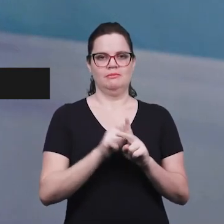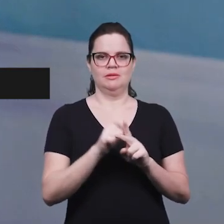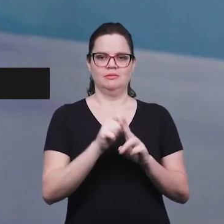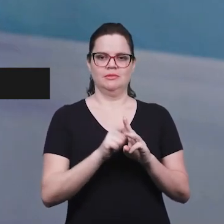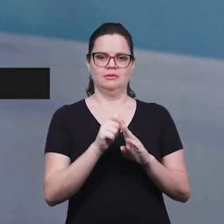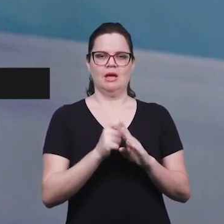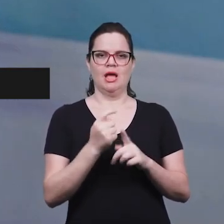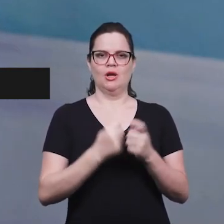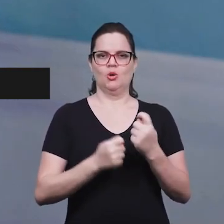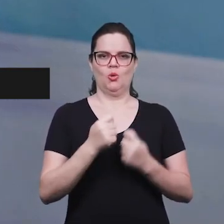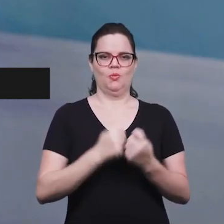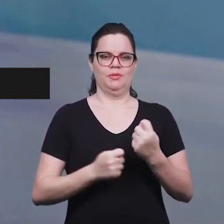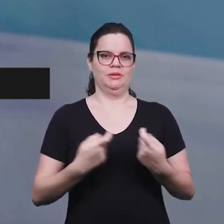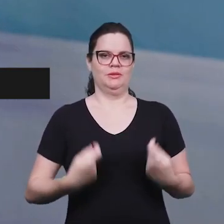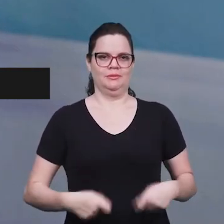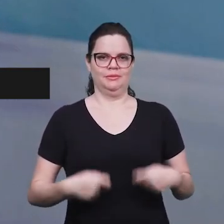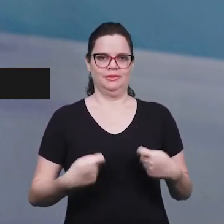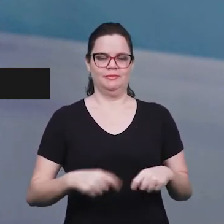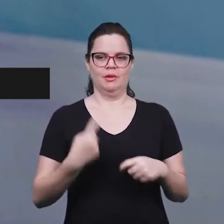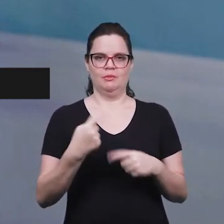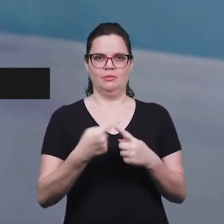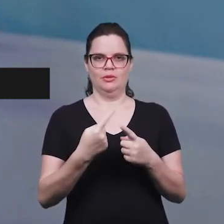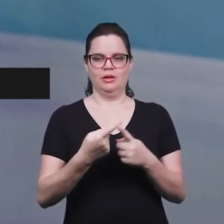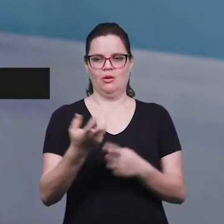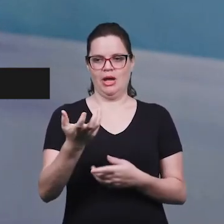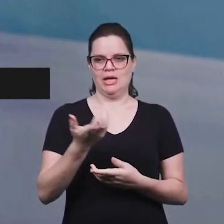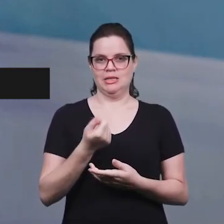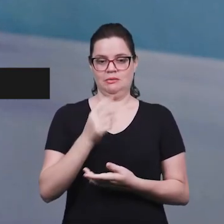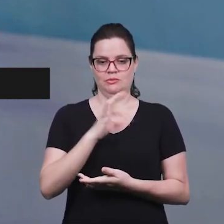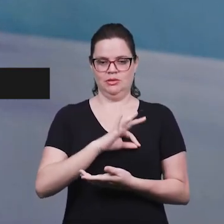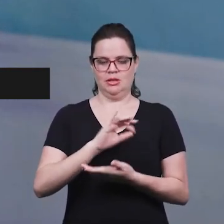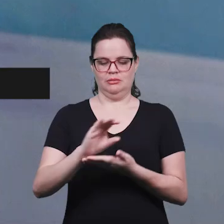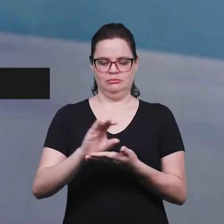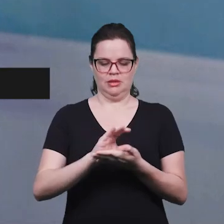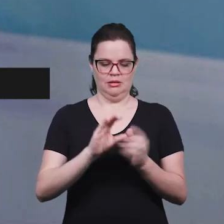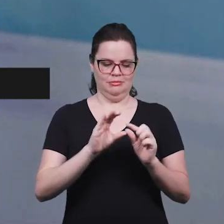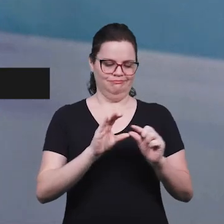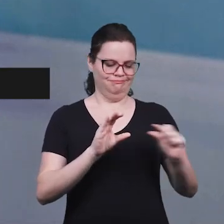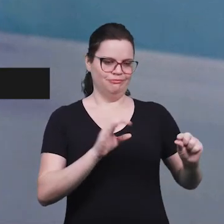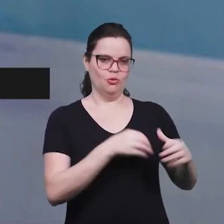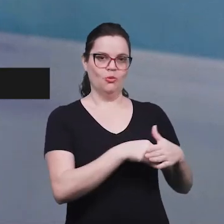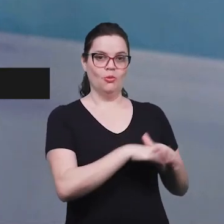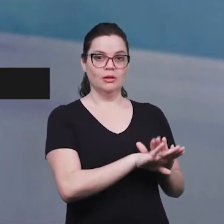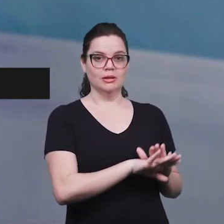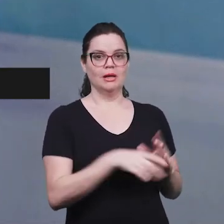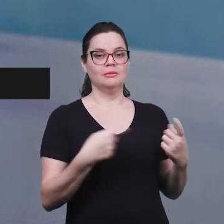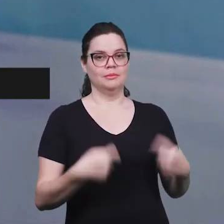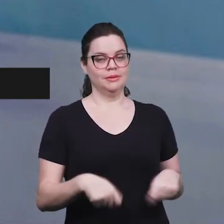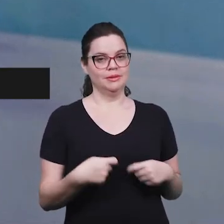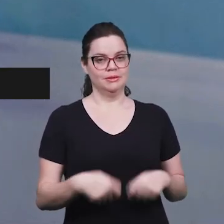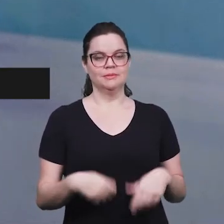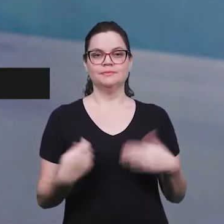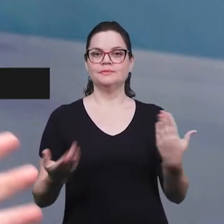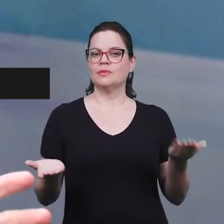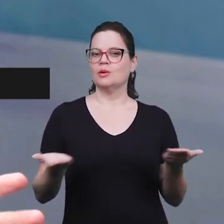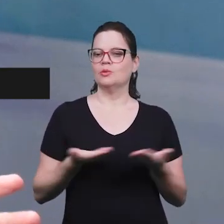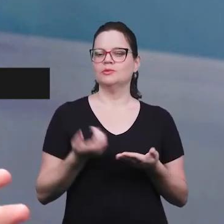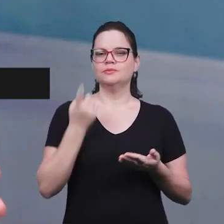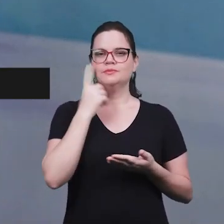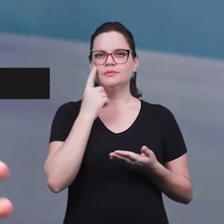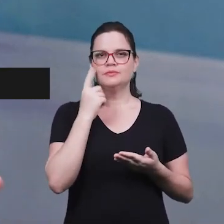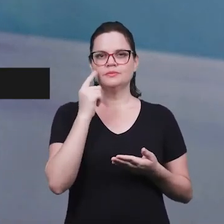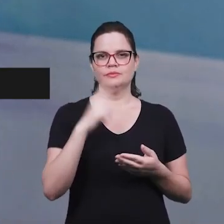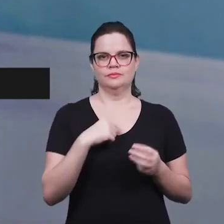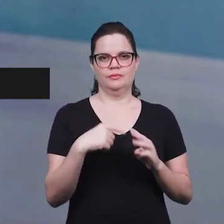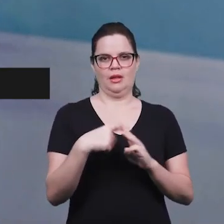economizar uma fatia daquilo que você ganha mensalmente. Então hoje na economia nós falamos aí de ter uma regra, né,